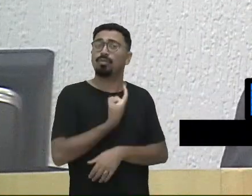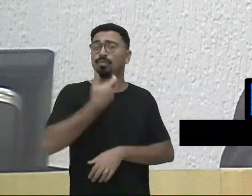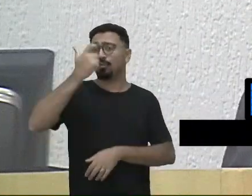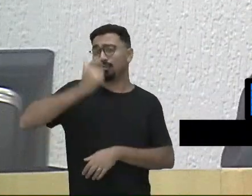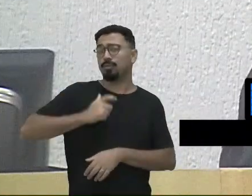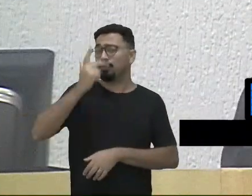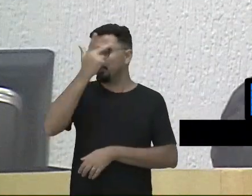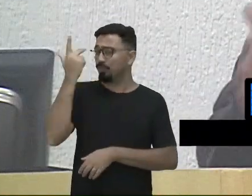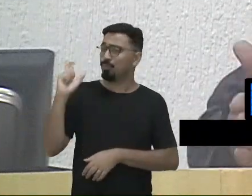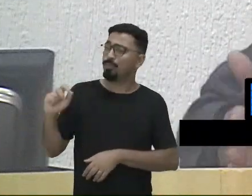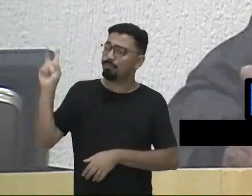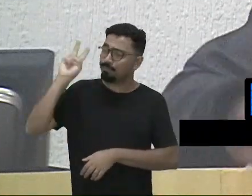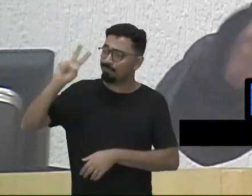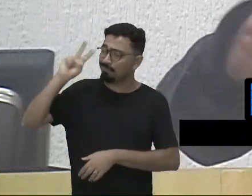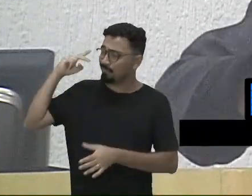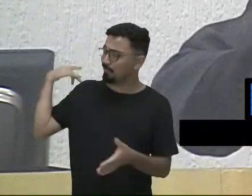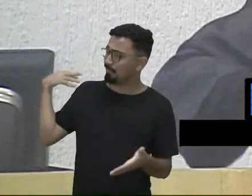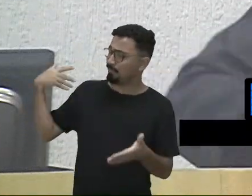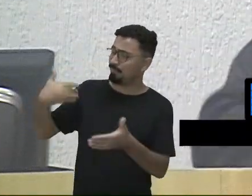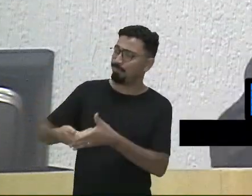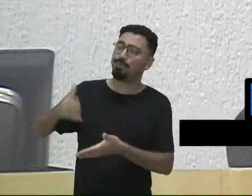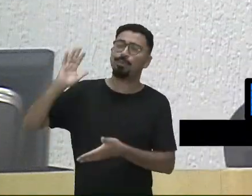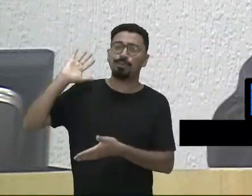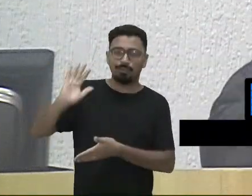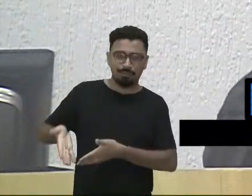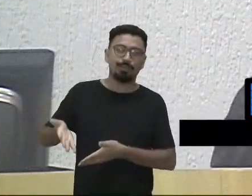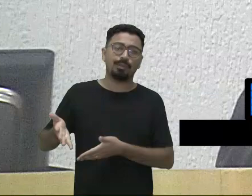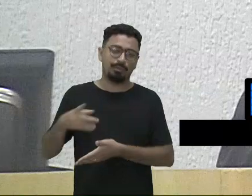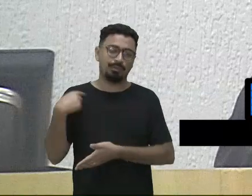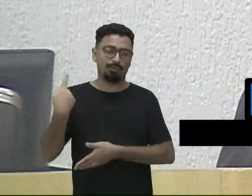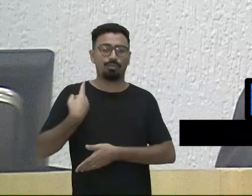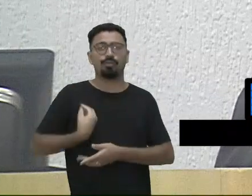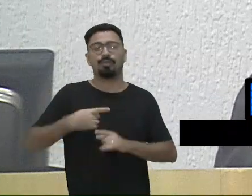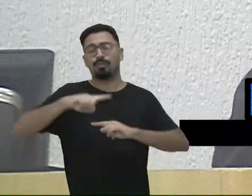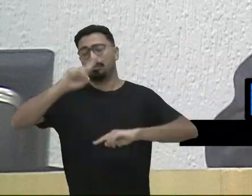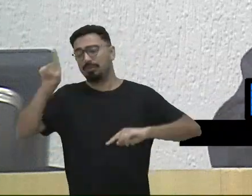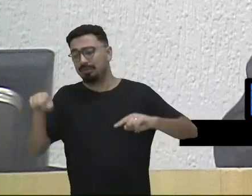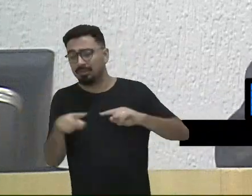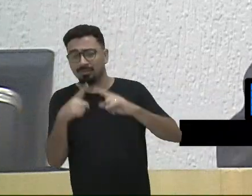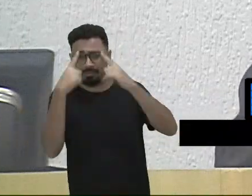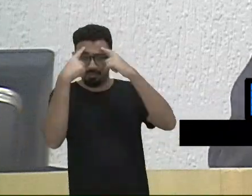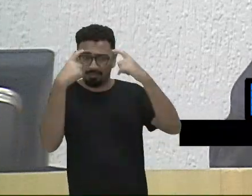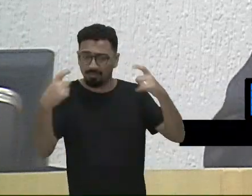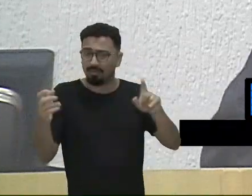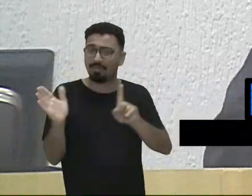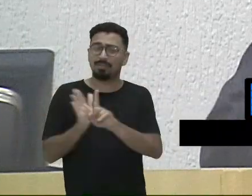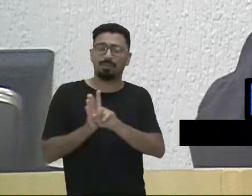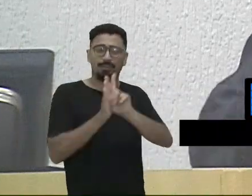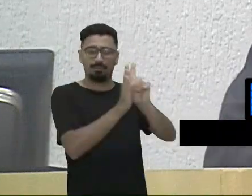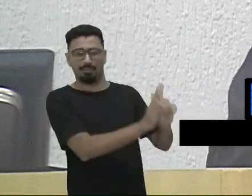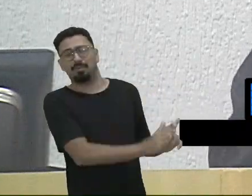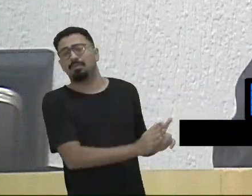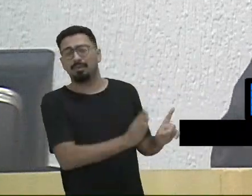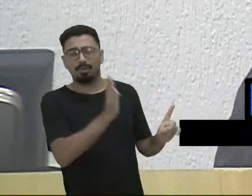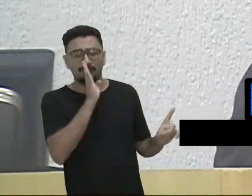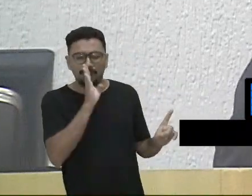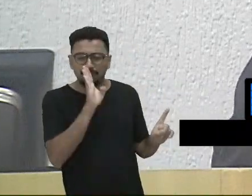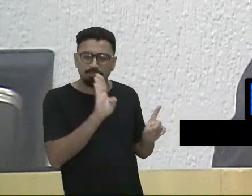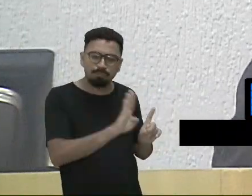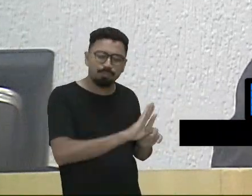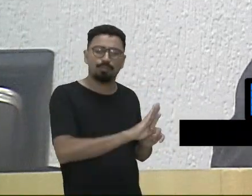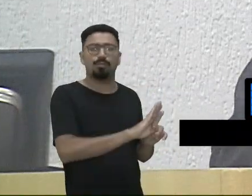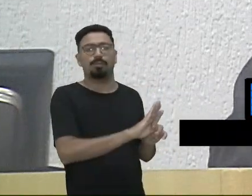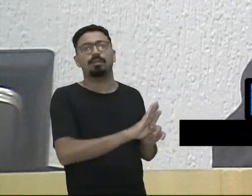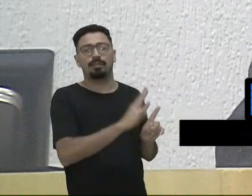temos, historicamente, vivemos ciclos de violência, de exclusão, de silenciamento, de apagamento das